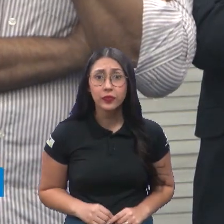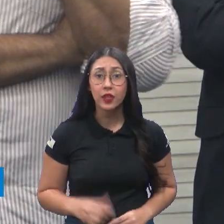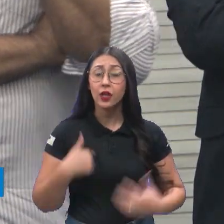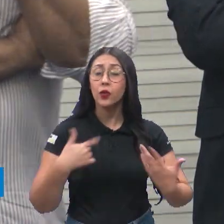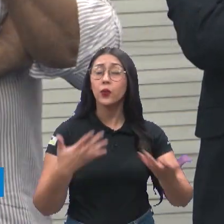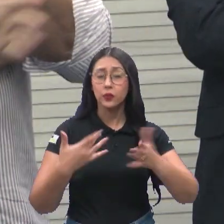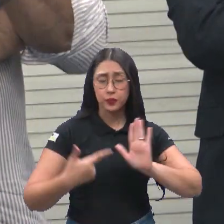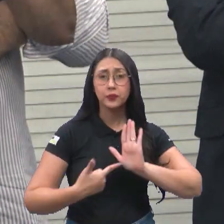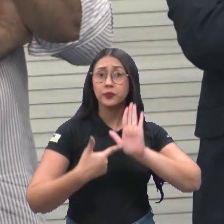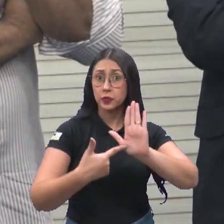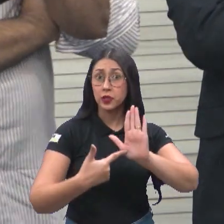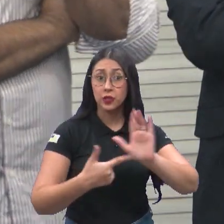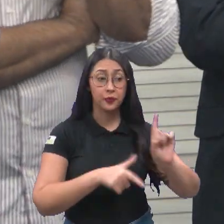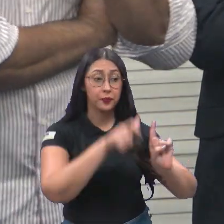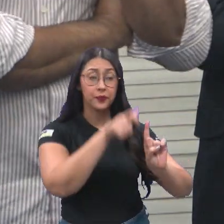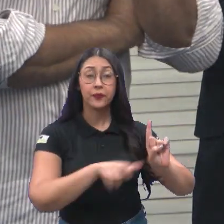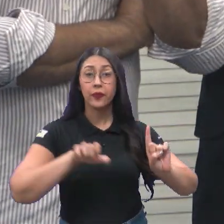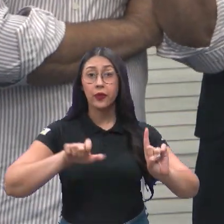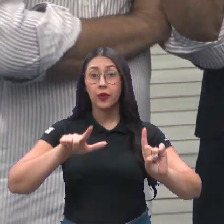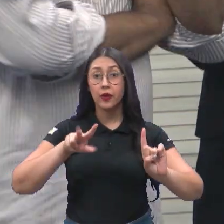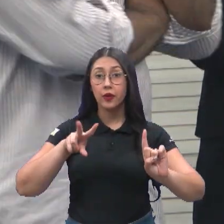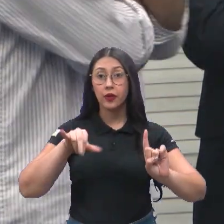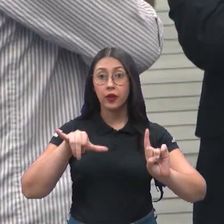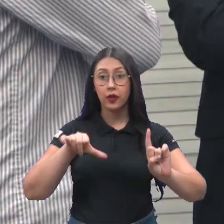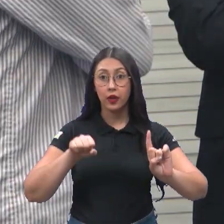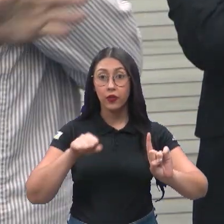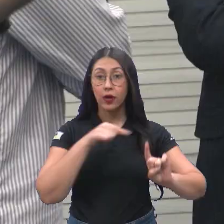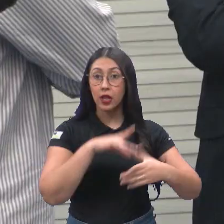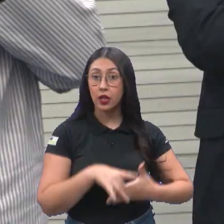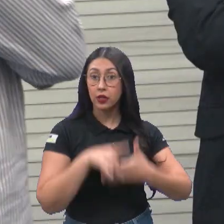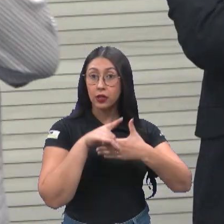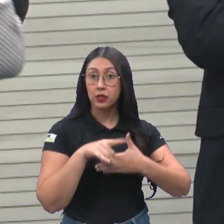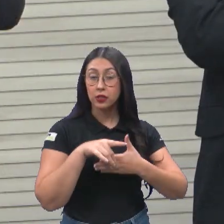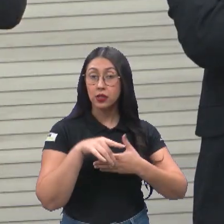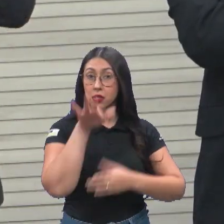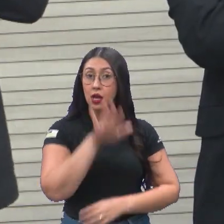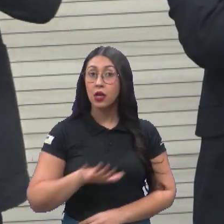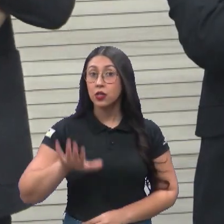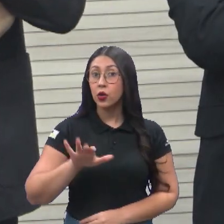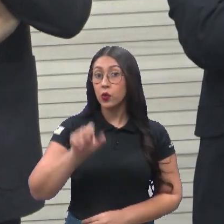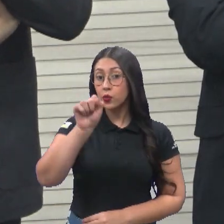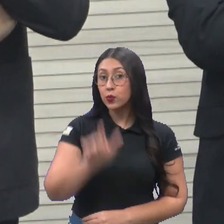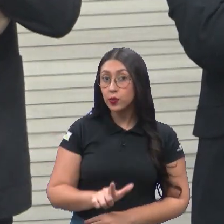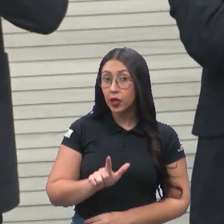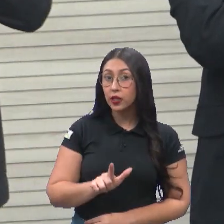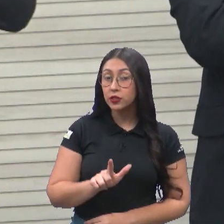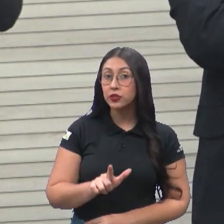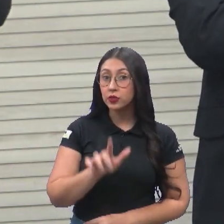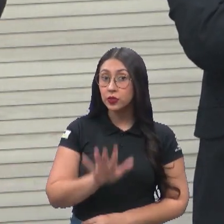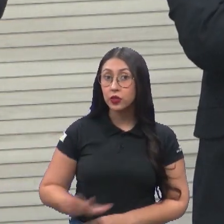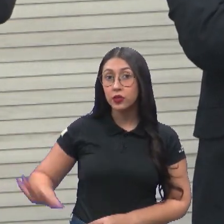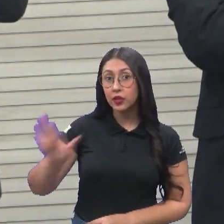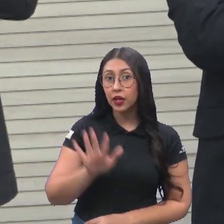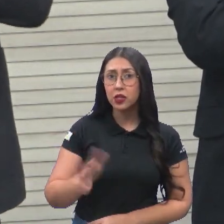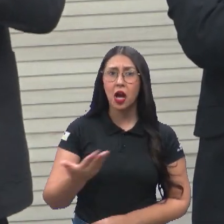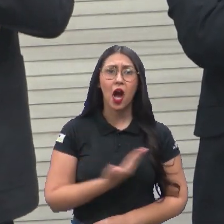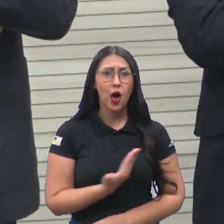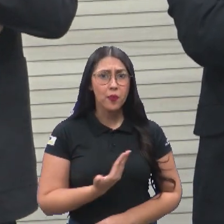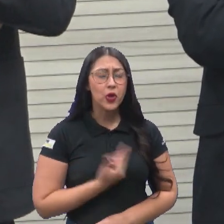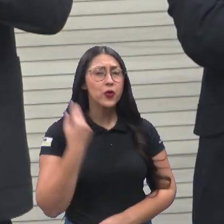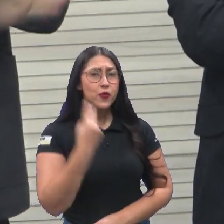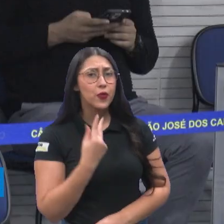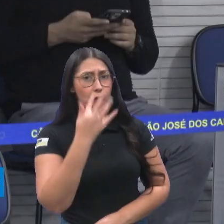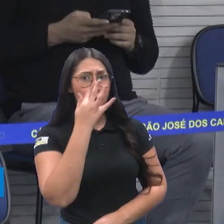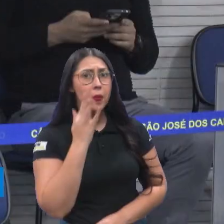do Elvis Monteiro, uma liderança lá da região sudeste, amigo de muitos colegas vereadores, amigo do Fabião aqui, conhecido da turma